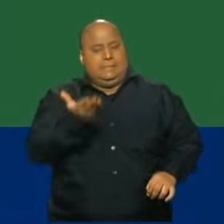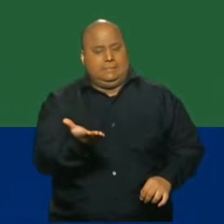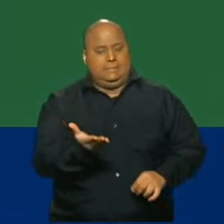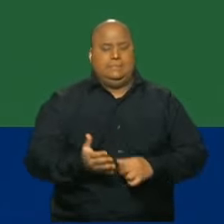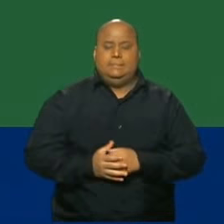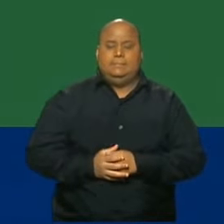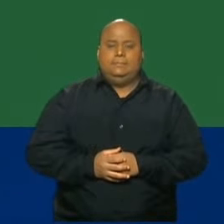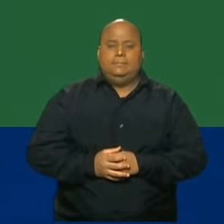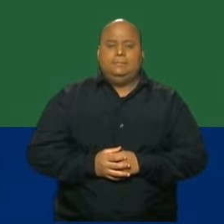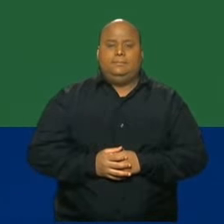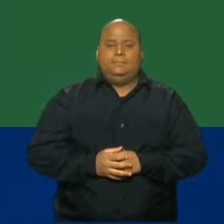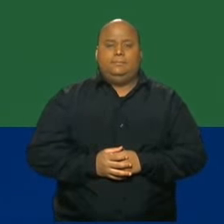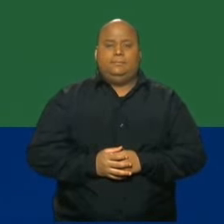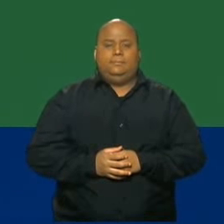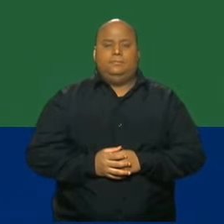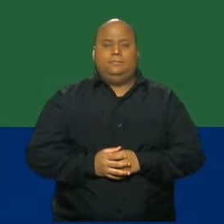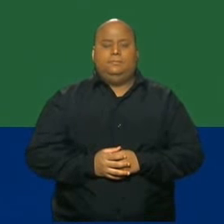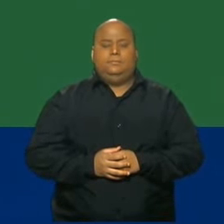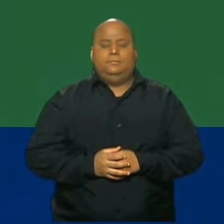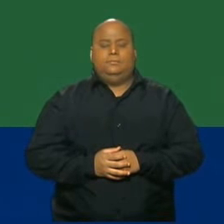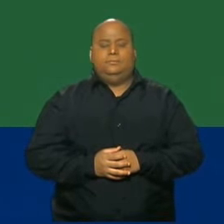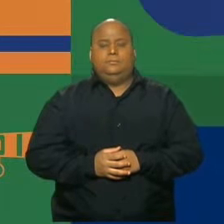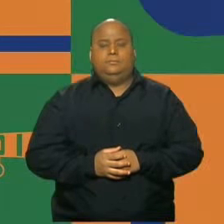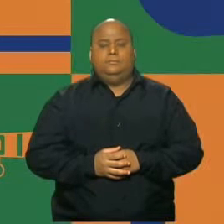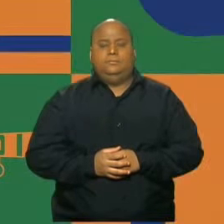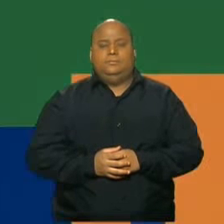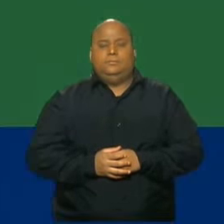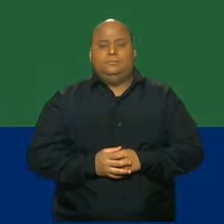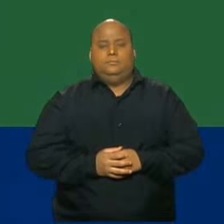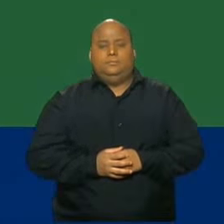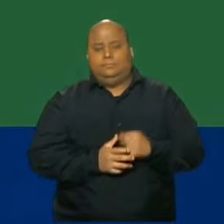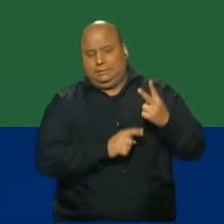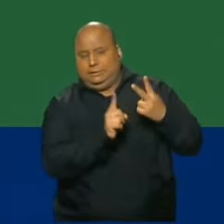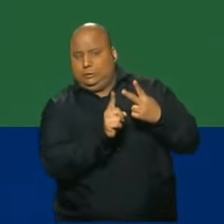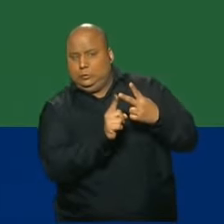antes e o agora, o que é que a gente tem?